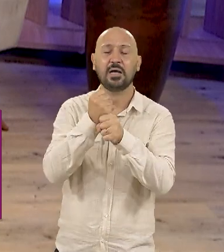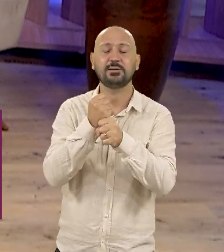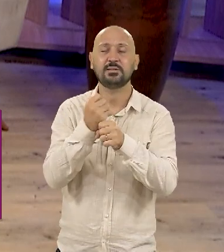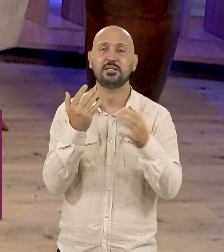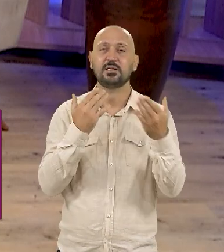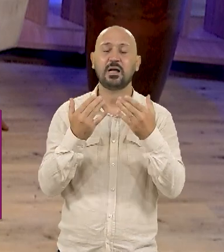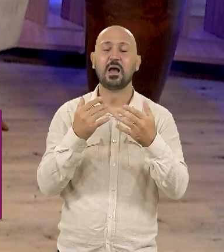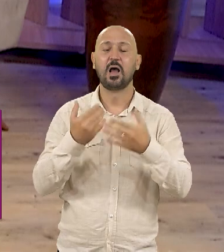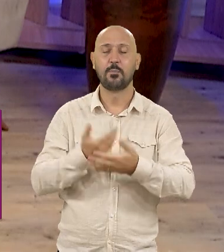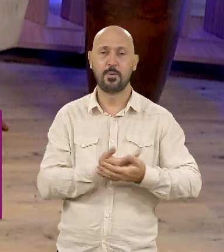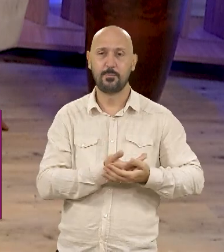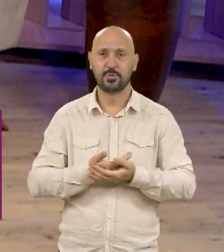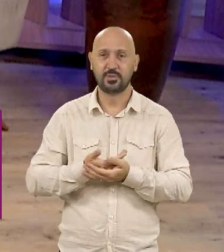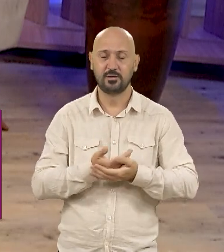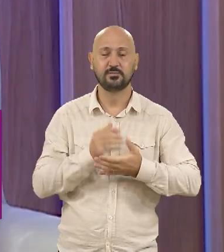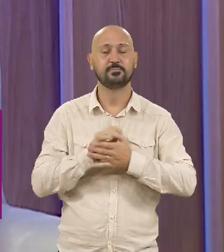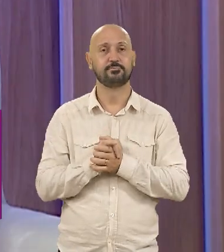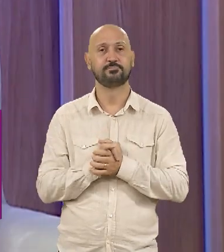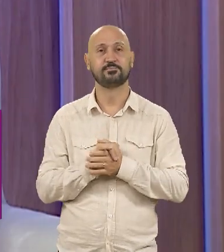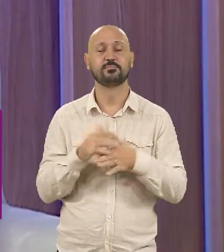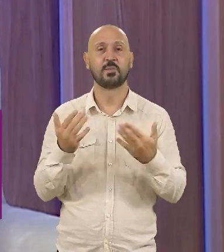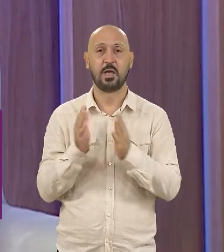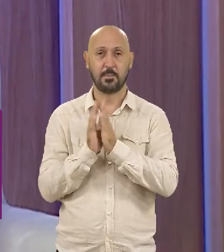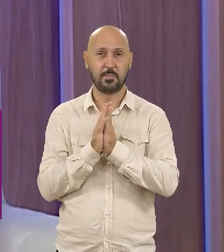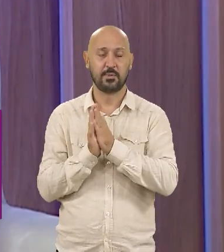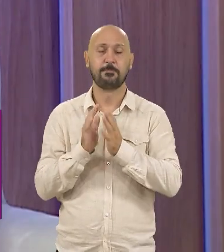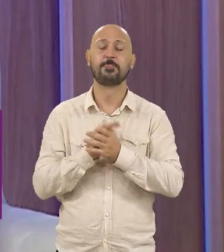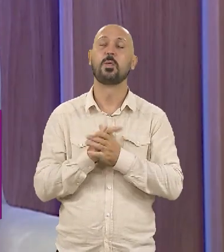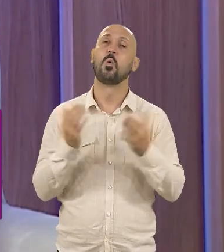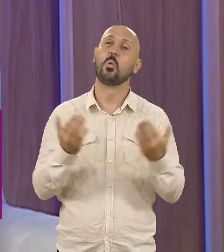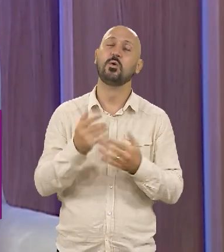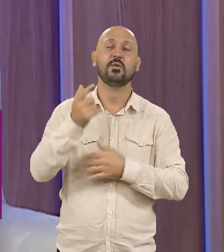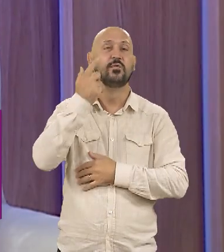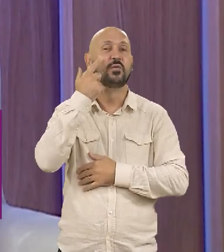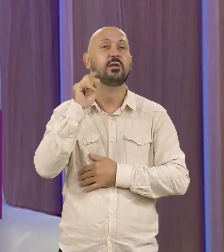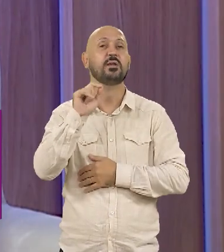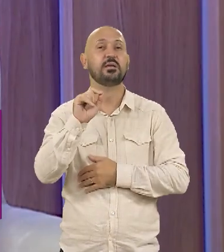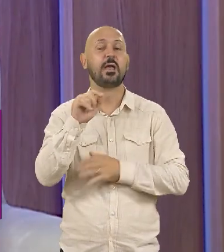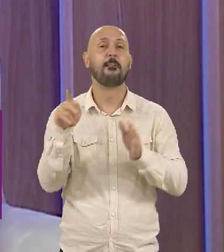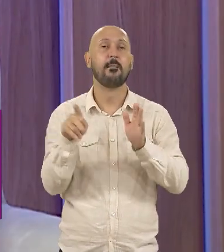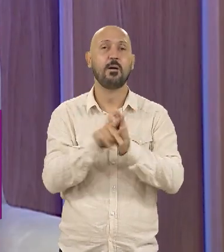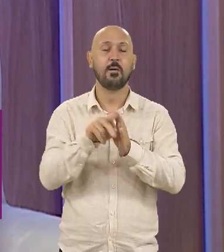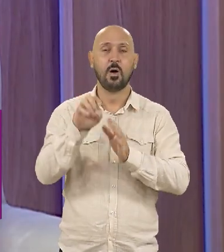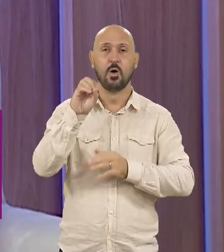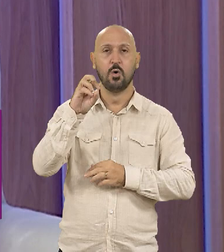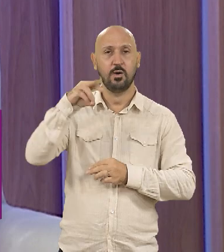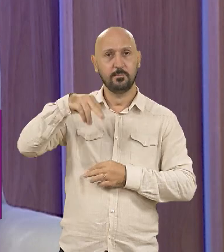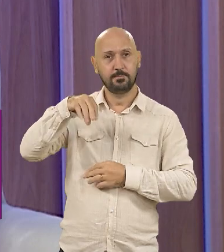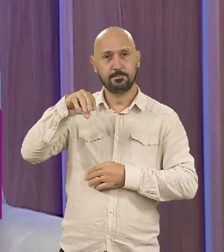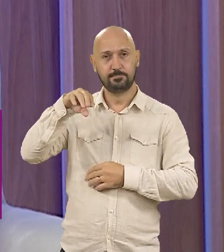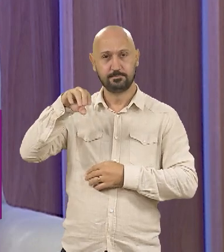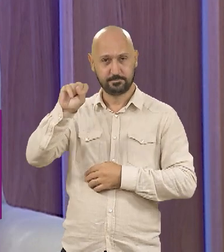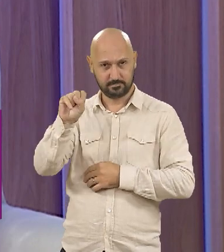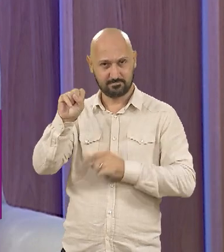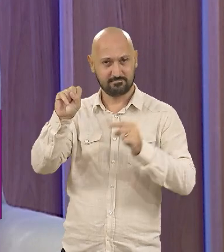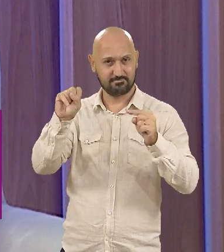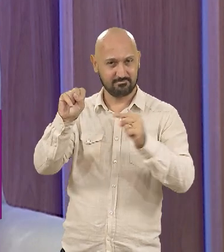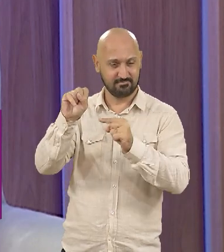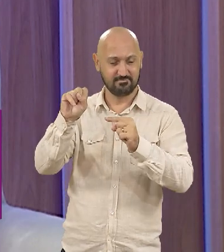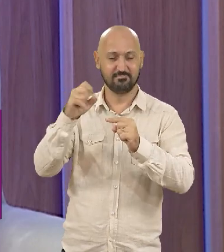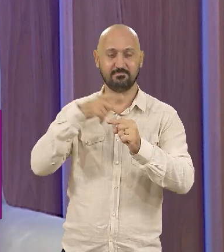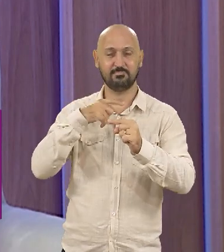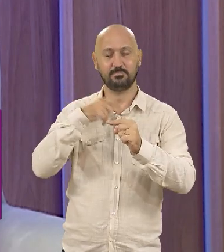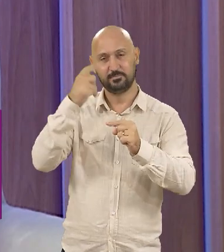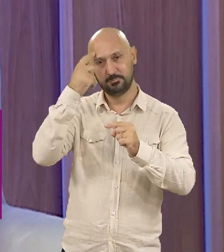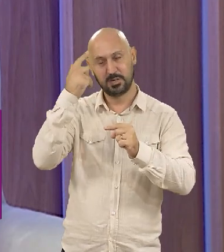tão grande a uma boneca? Então, hoje nós temos visto que a própria Organização Mundial da Saúde, ela